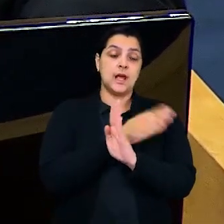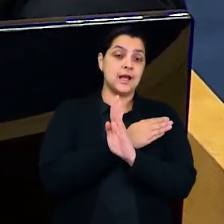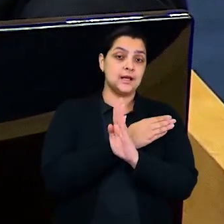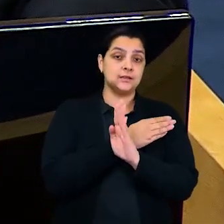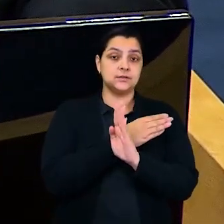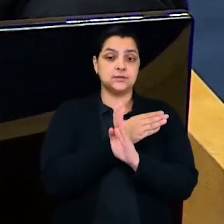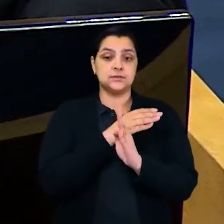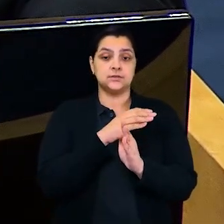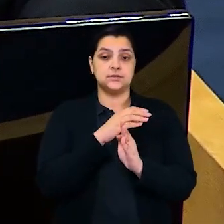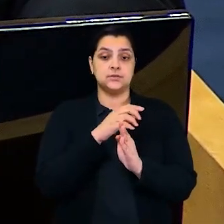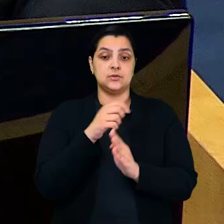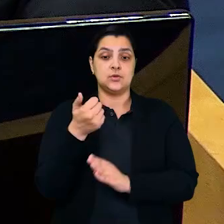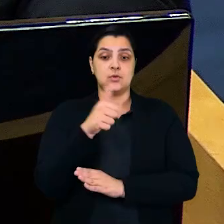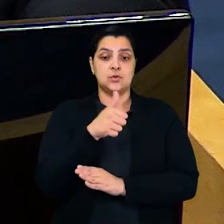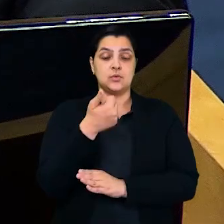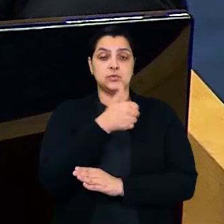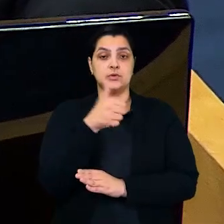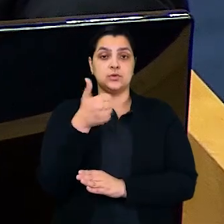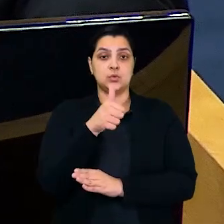anterior a